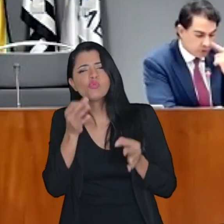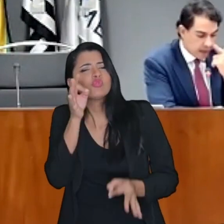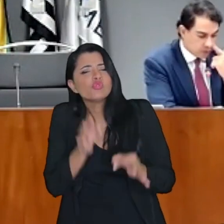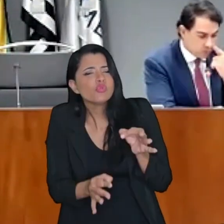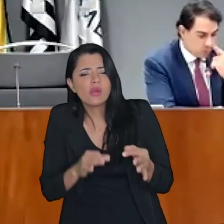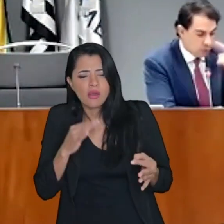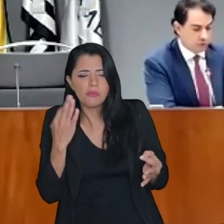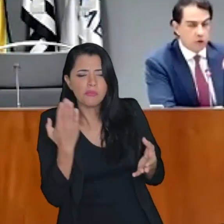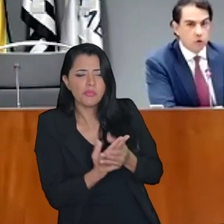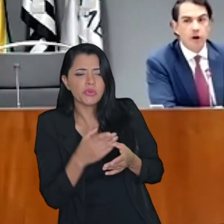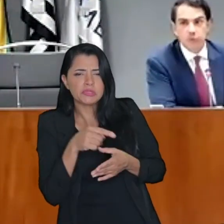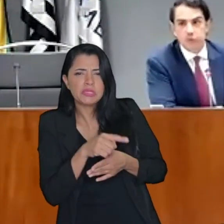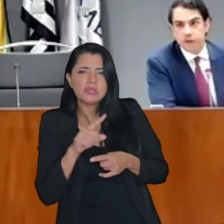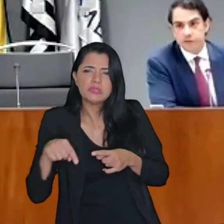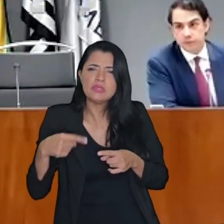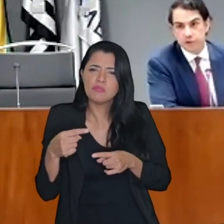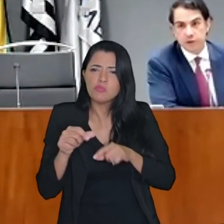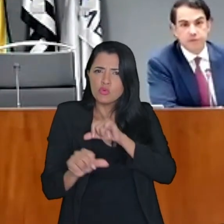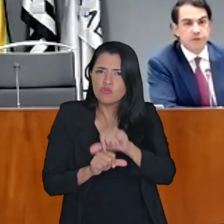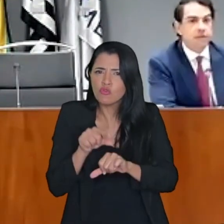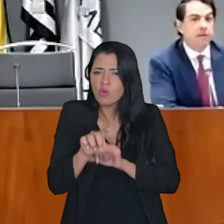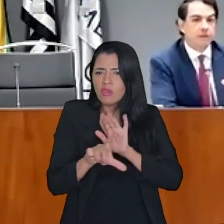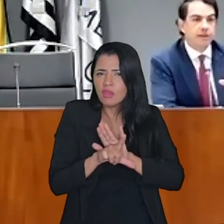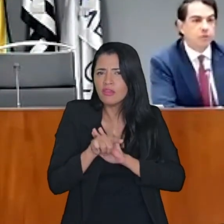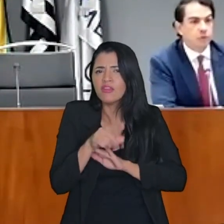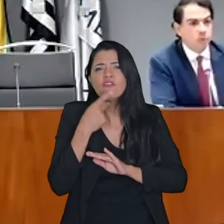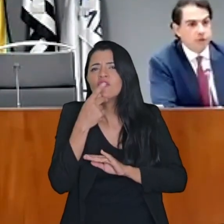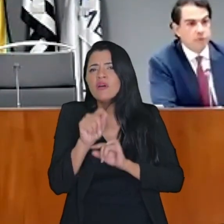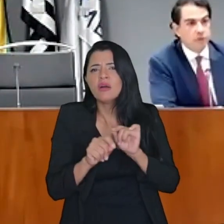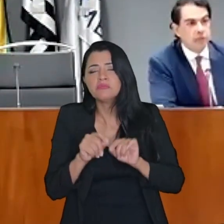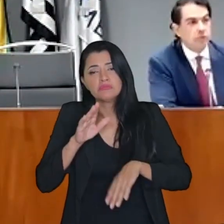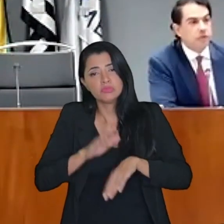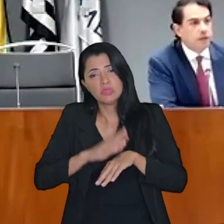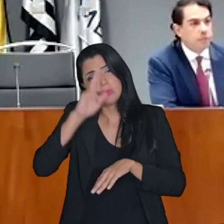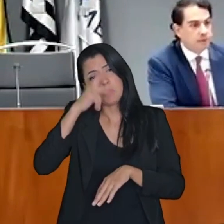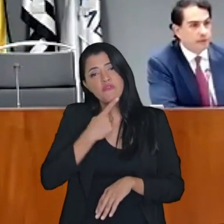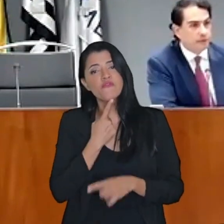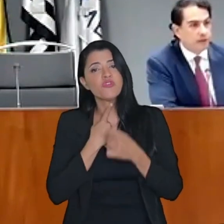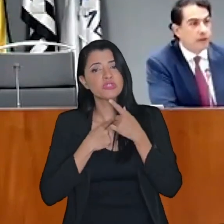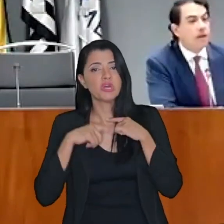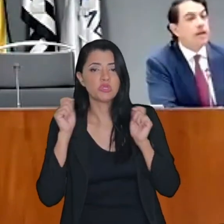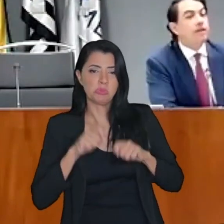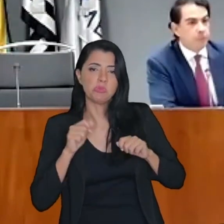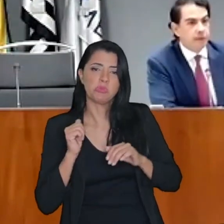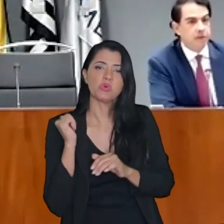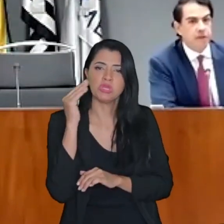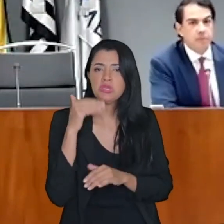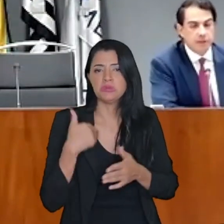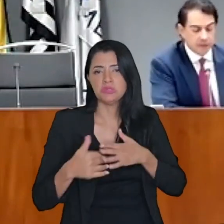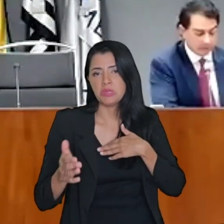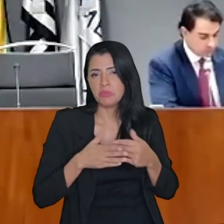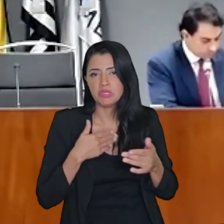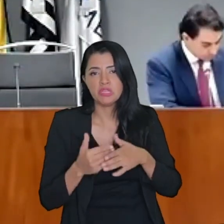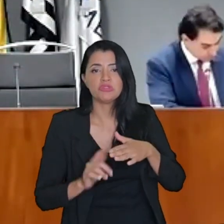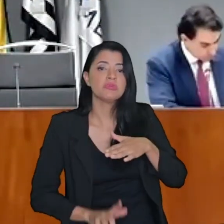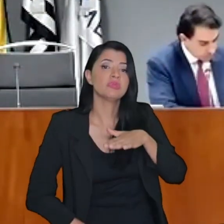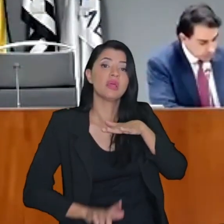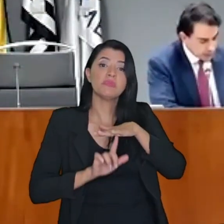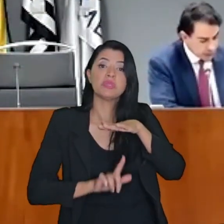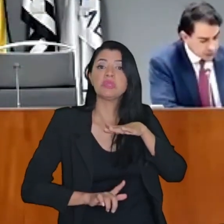um processo posterior à modificação legislativa, diz que, na verdade, a autonomia de vontade poderia prevalecer, independente da